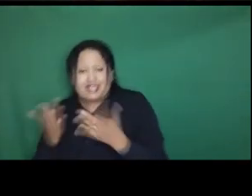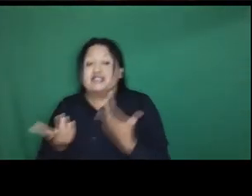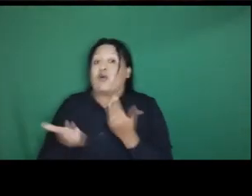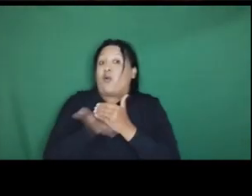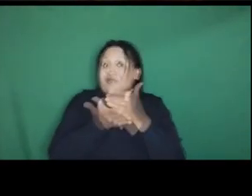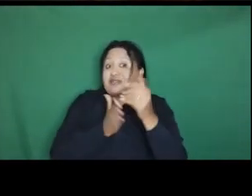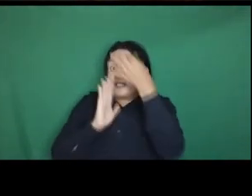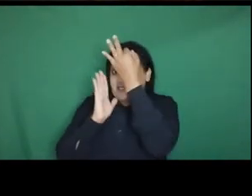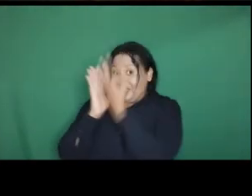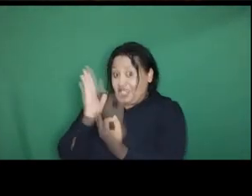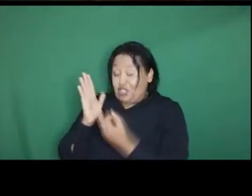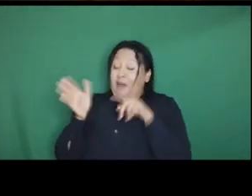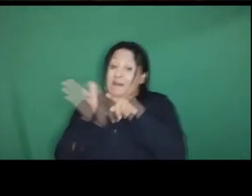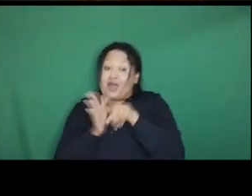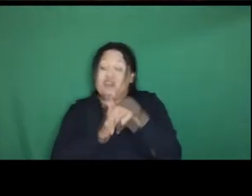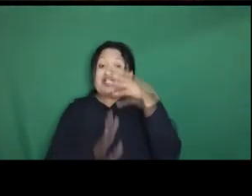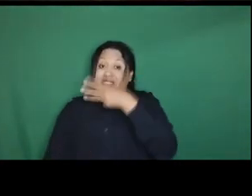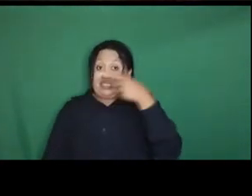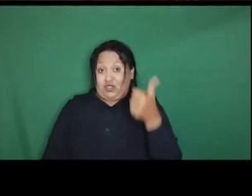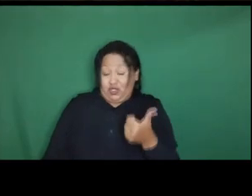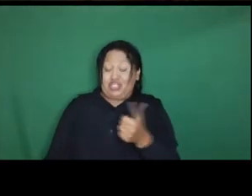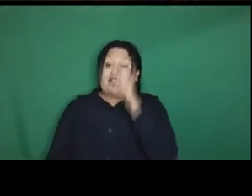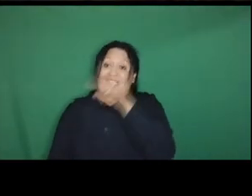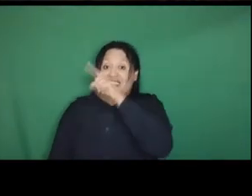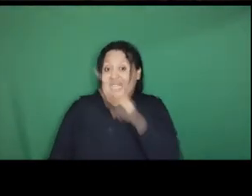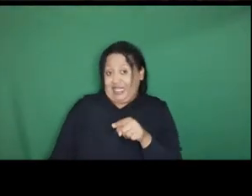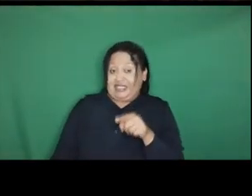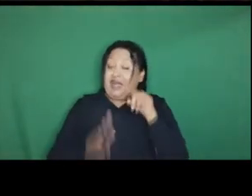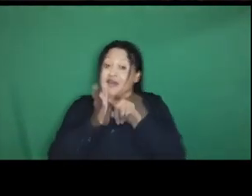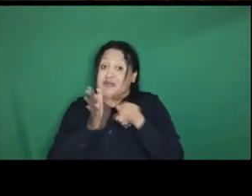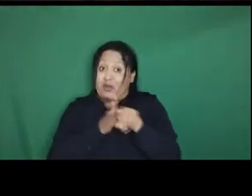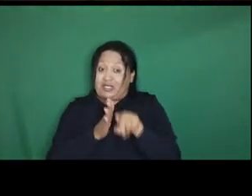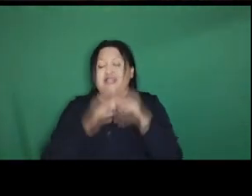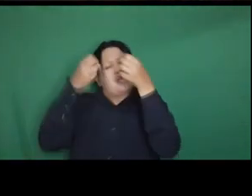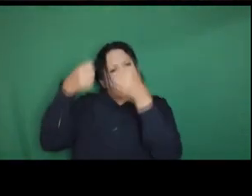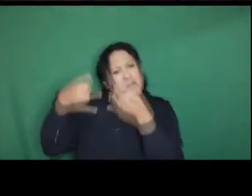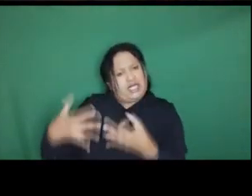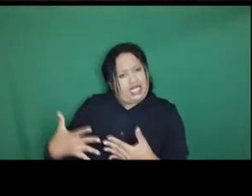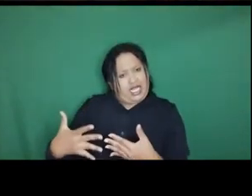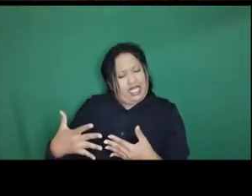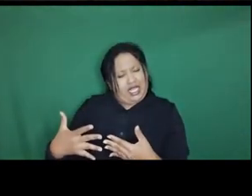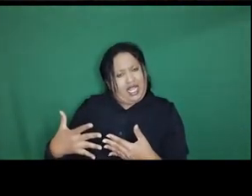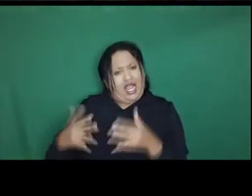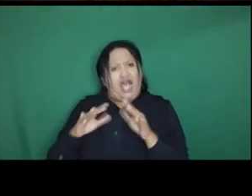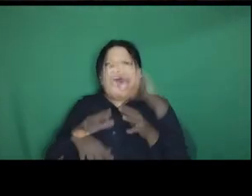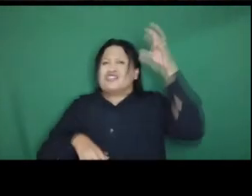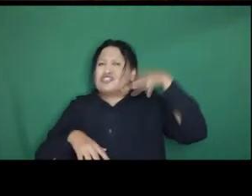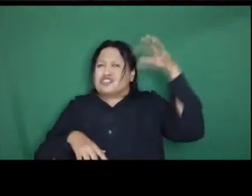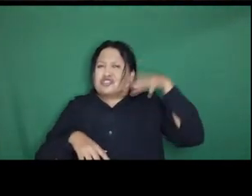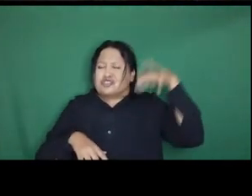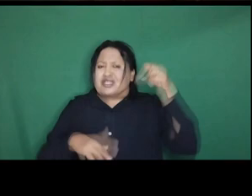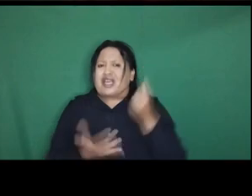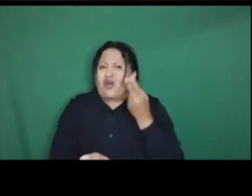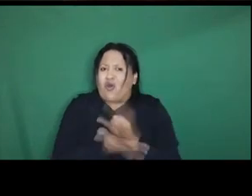texto a questão 32 nos pede que assinale a alternativa é que explica as intensas chuvas que